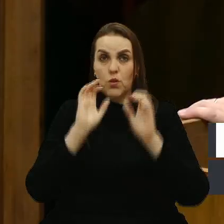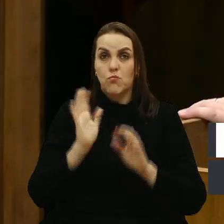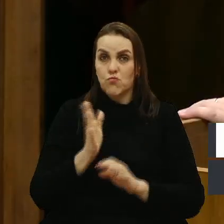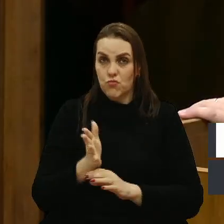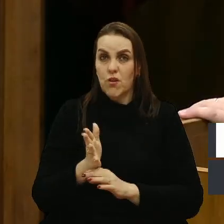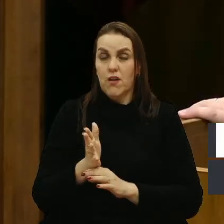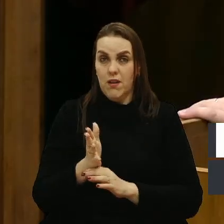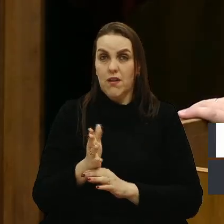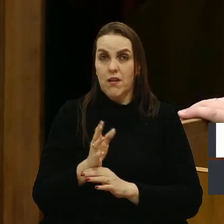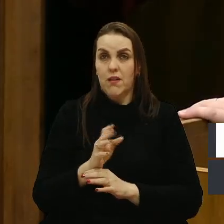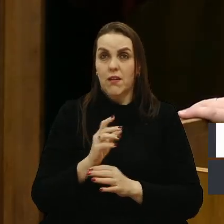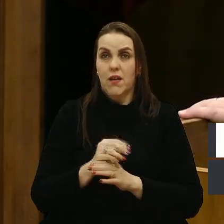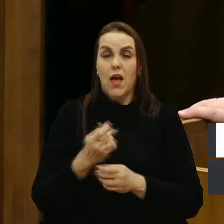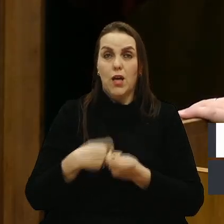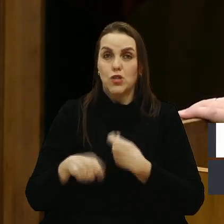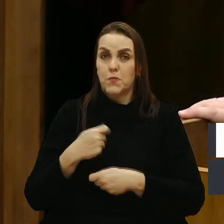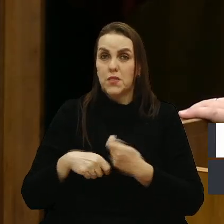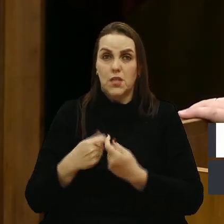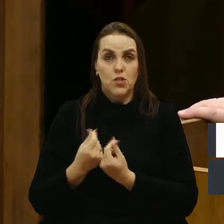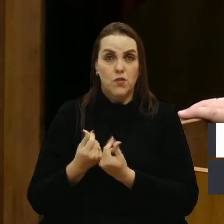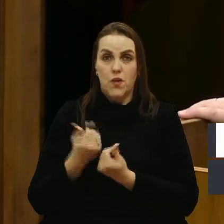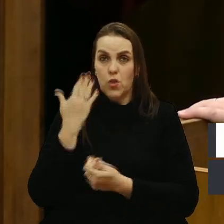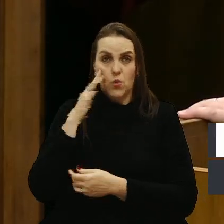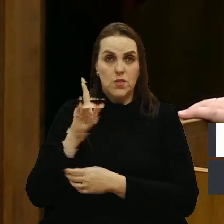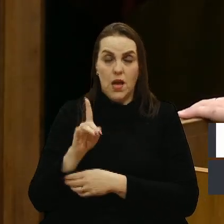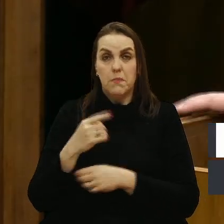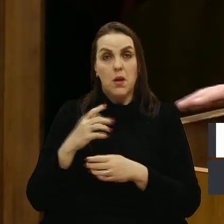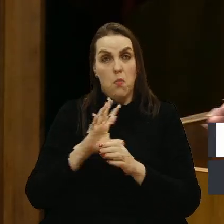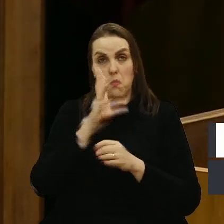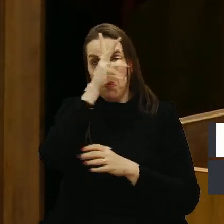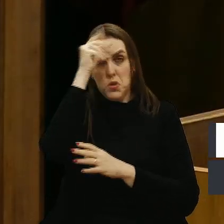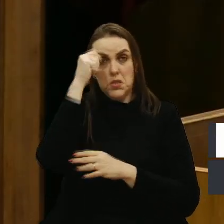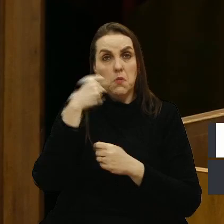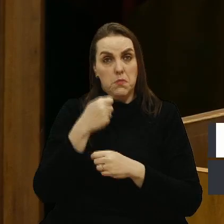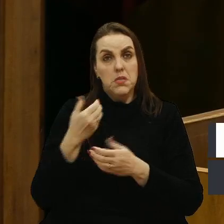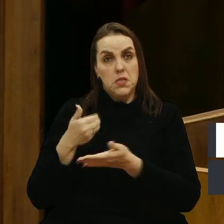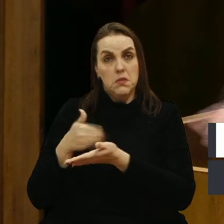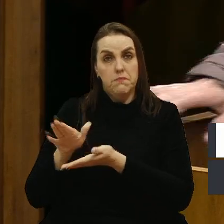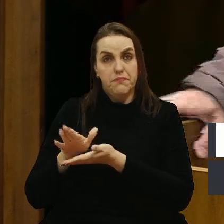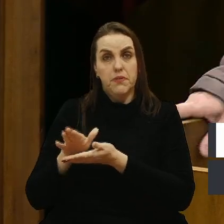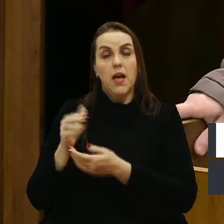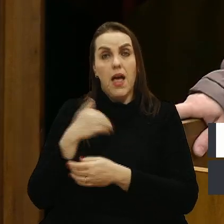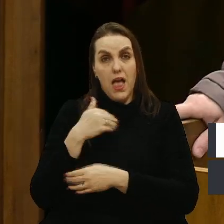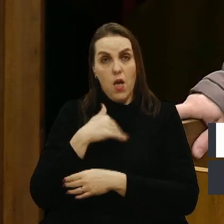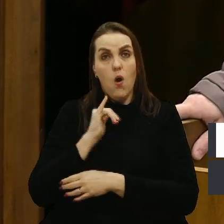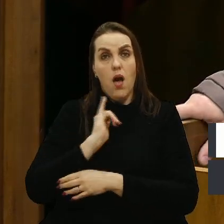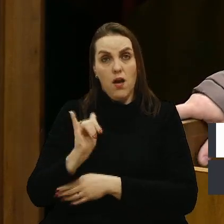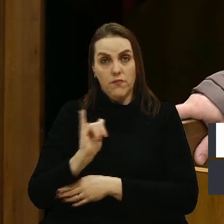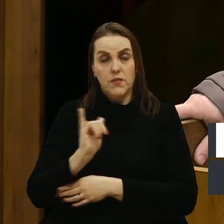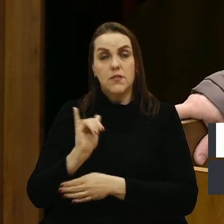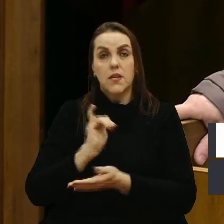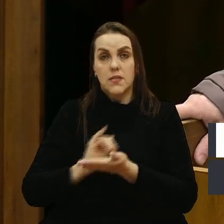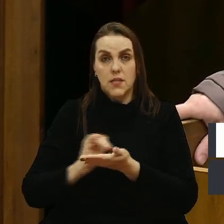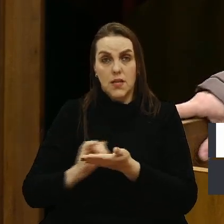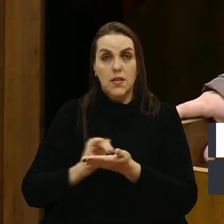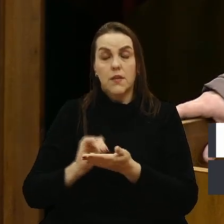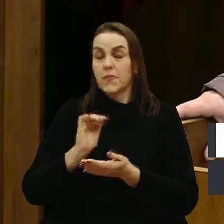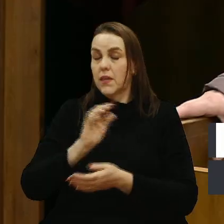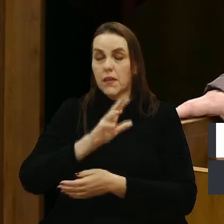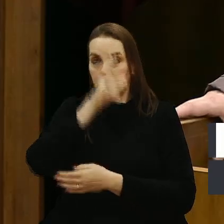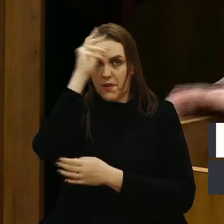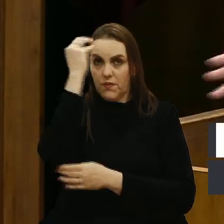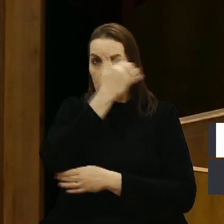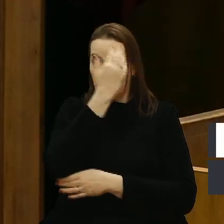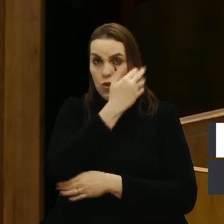não é algo positivo para o município, devia ter sido exonerado. Eu, particularmente, fiz uma indicação para o prefeito Adiló exonerá-lo e, posteriormente, se manteve no cargo com